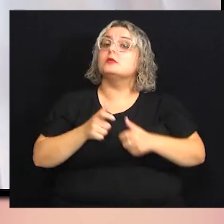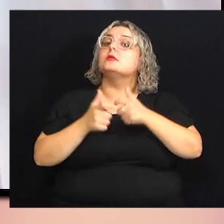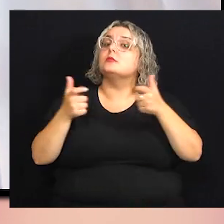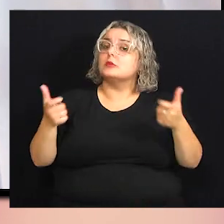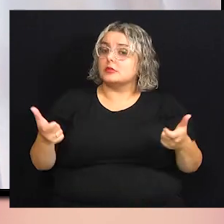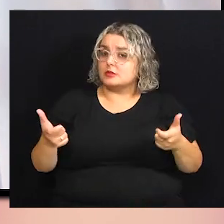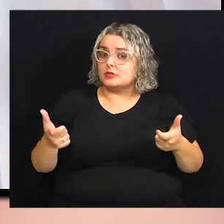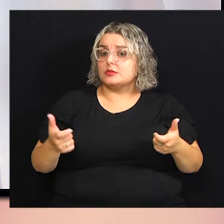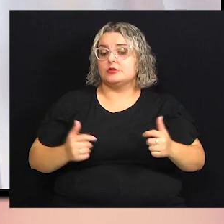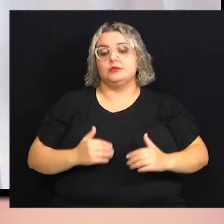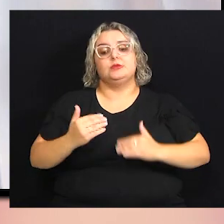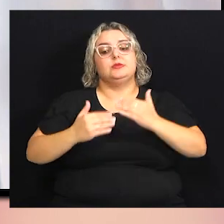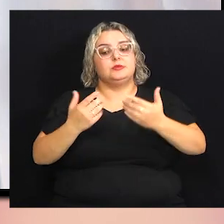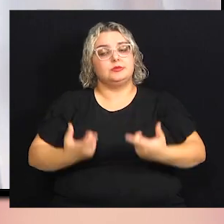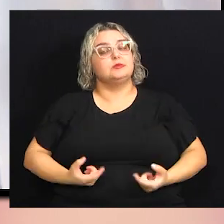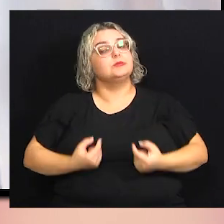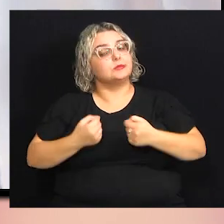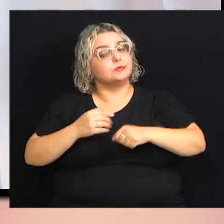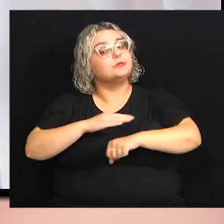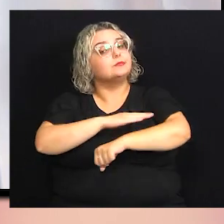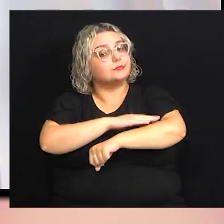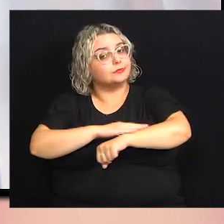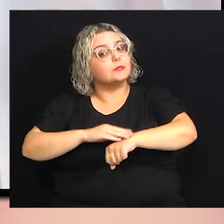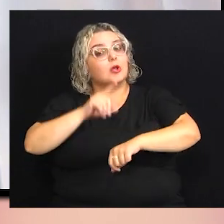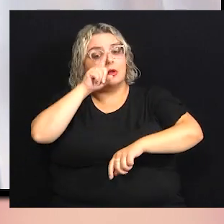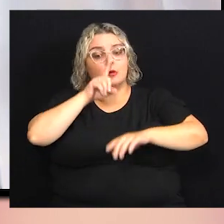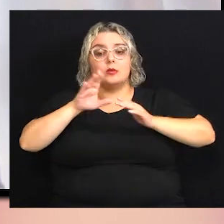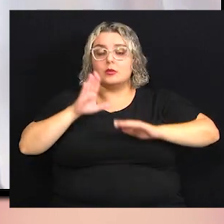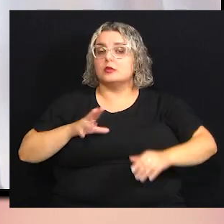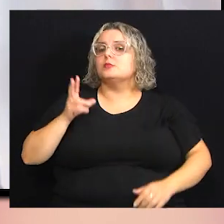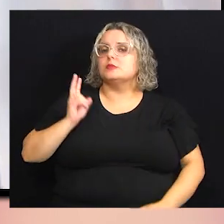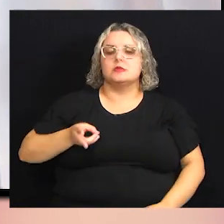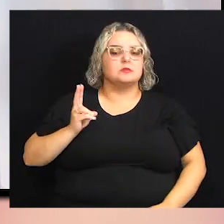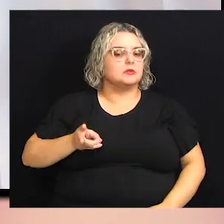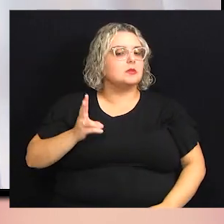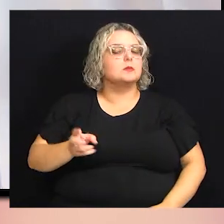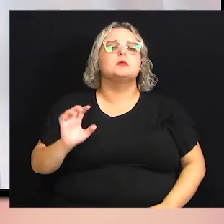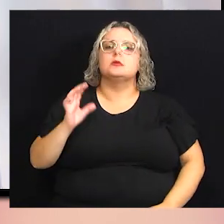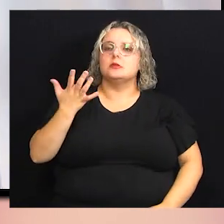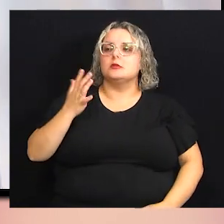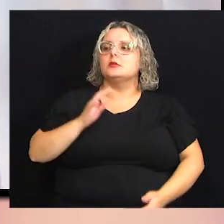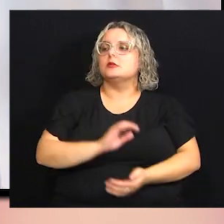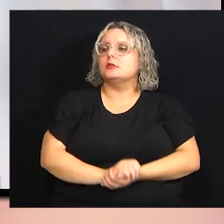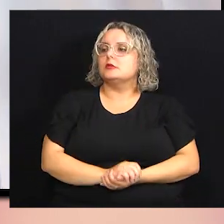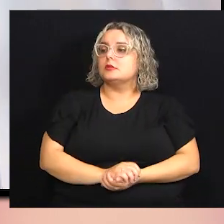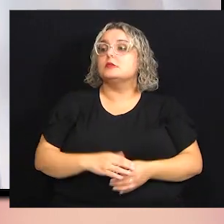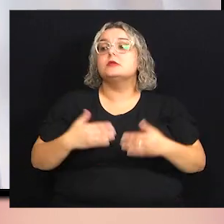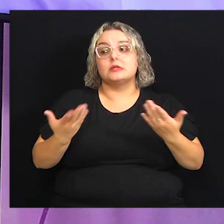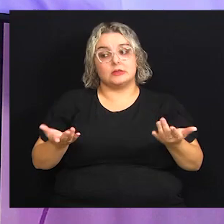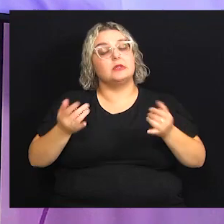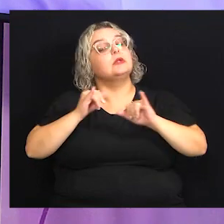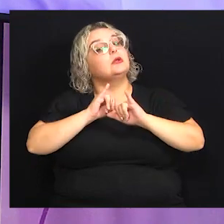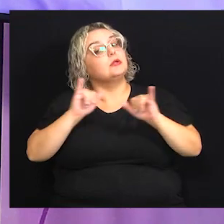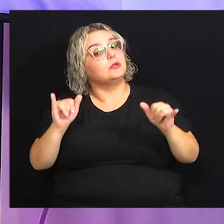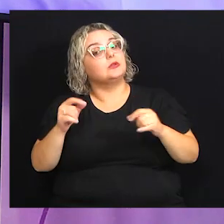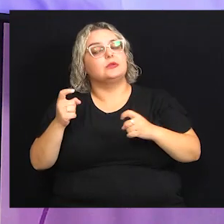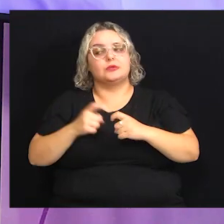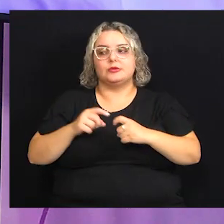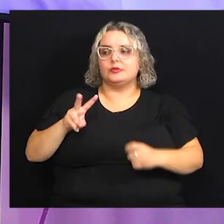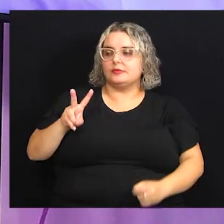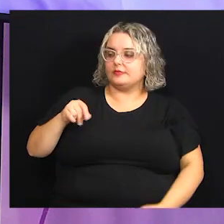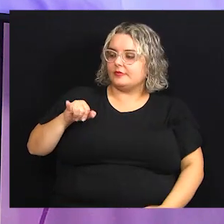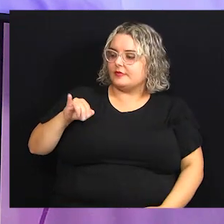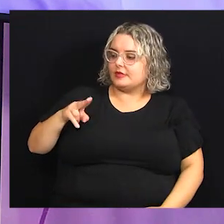um risco aumentado de vir a desenvolver o câncer de pele. Então, o cuidado sempre, sempre tem que acontecer. Tá aí